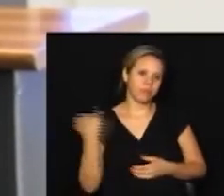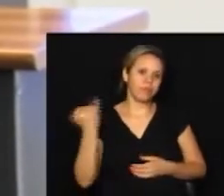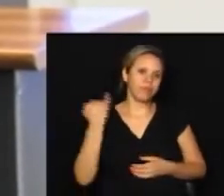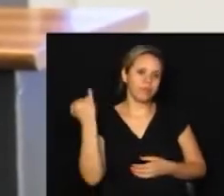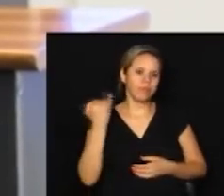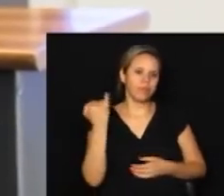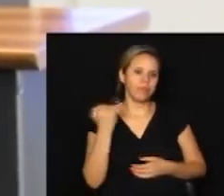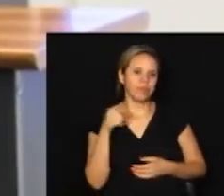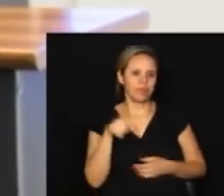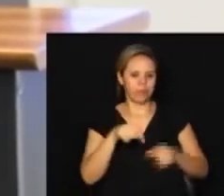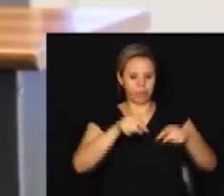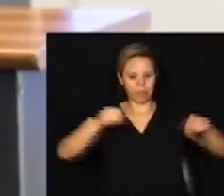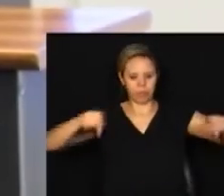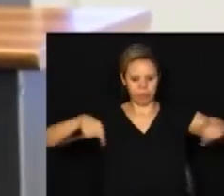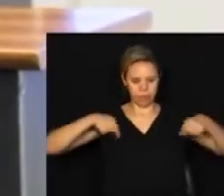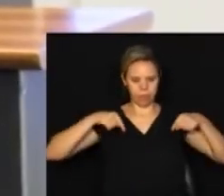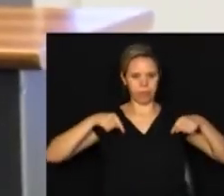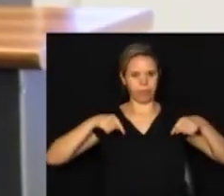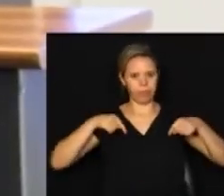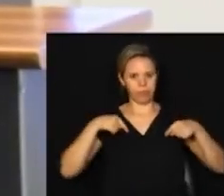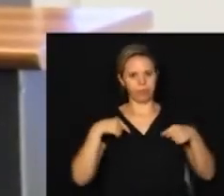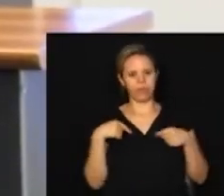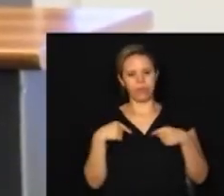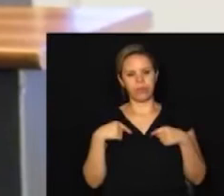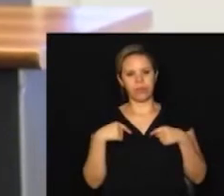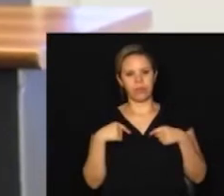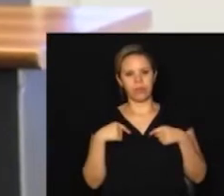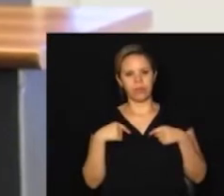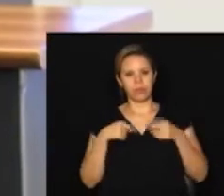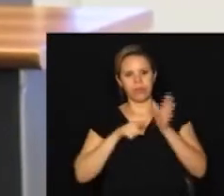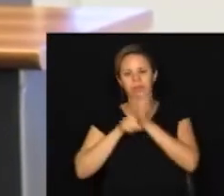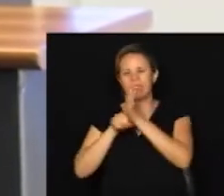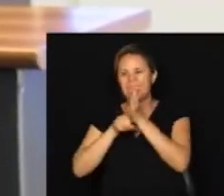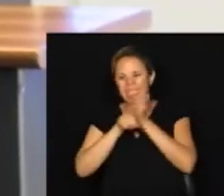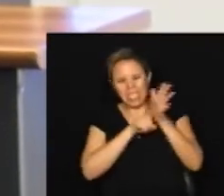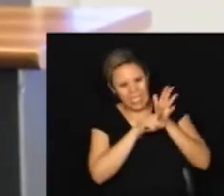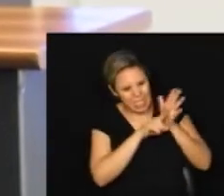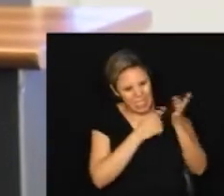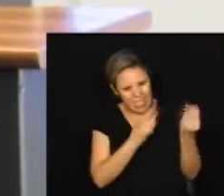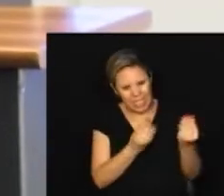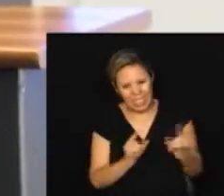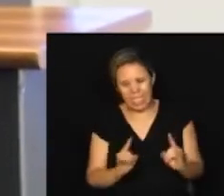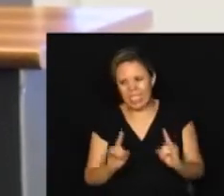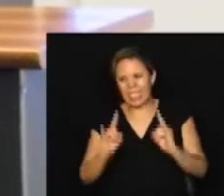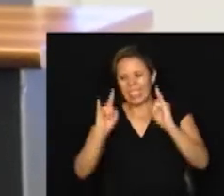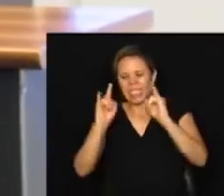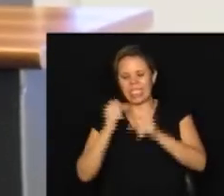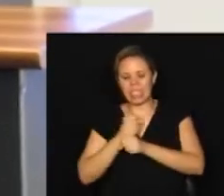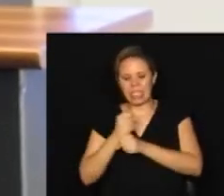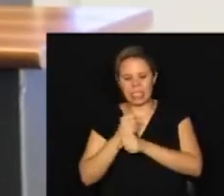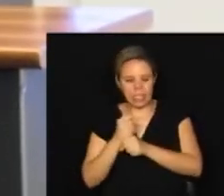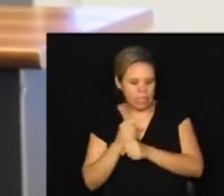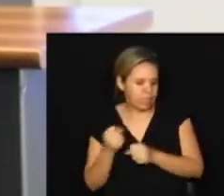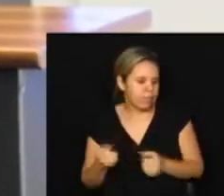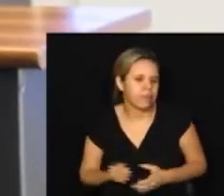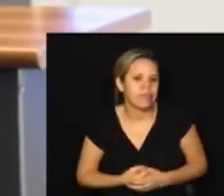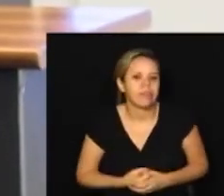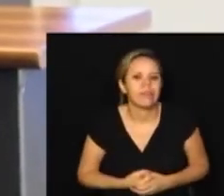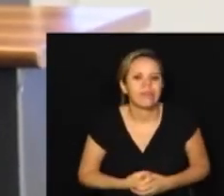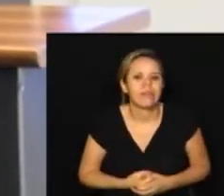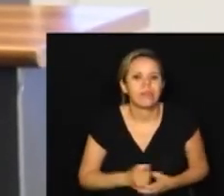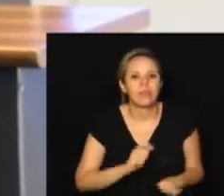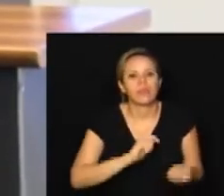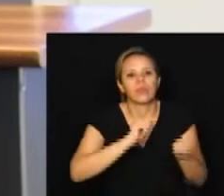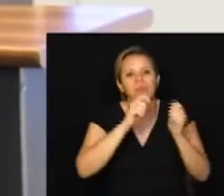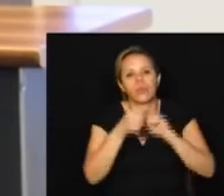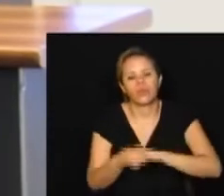importante desse terreno, prefeito, nós procuramos muitos prédios nesses anos para adequar